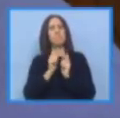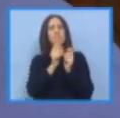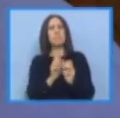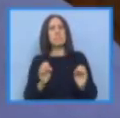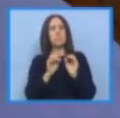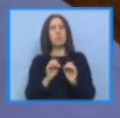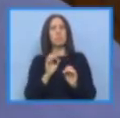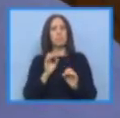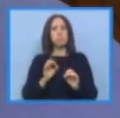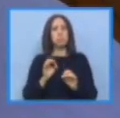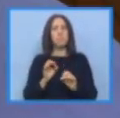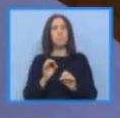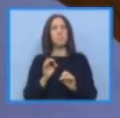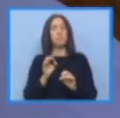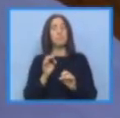muito menos a ser